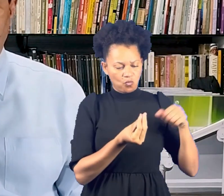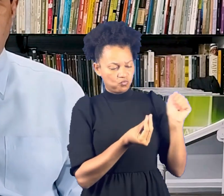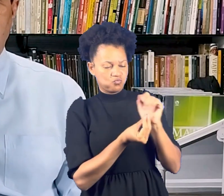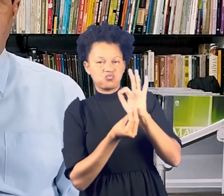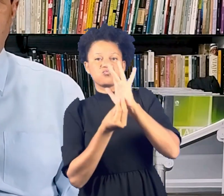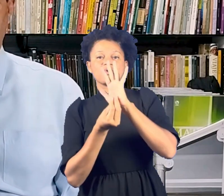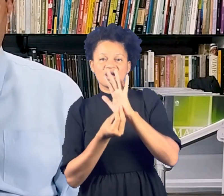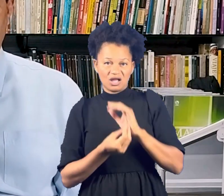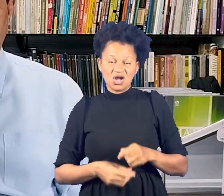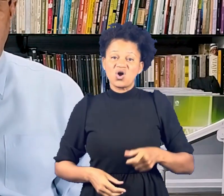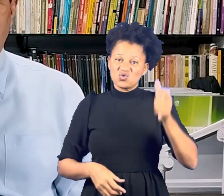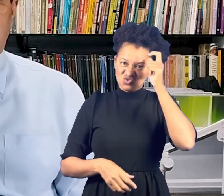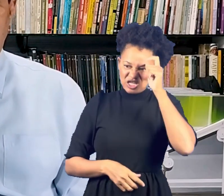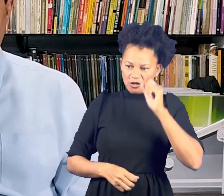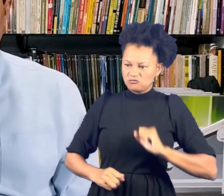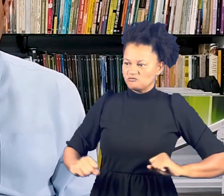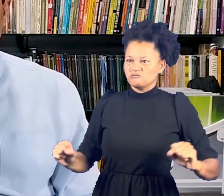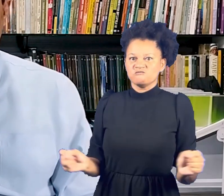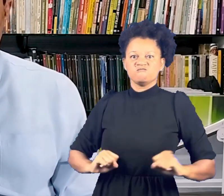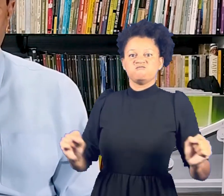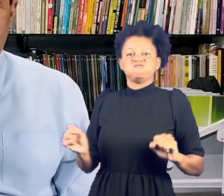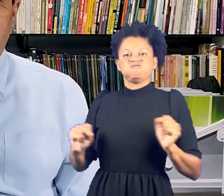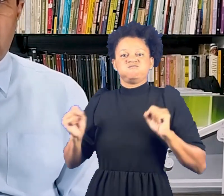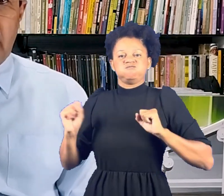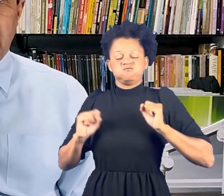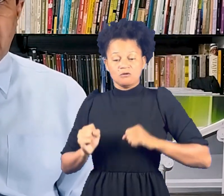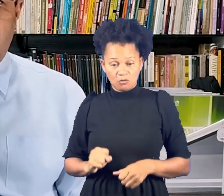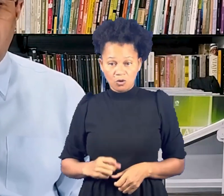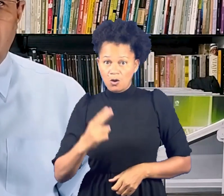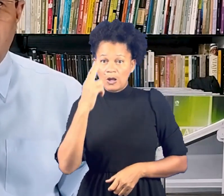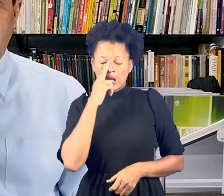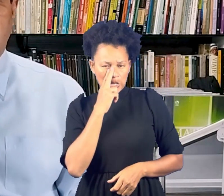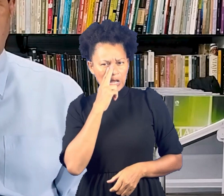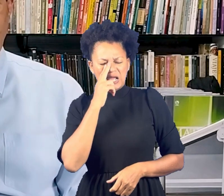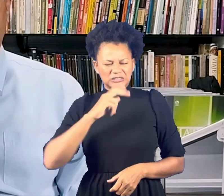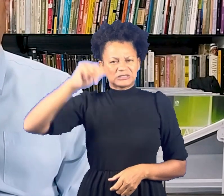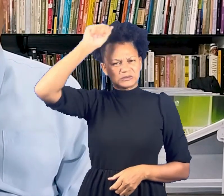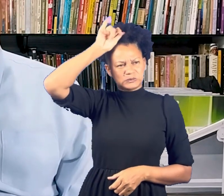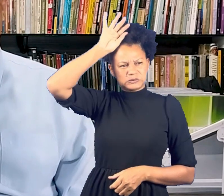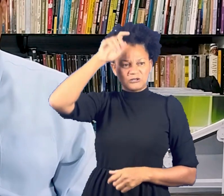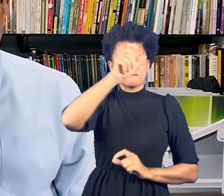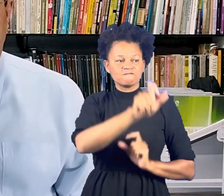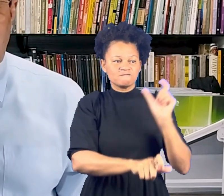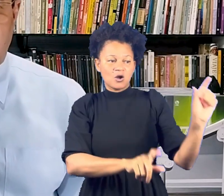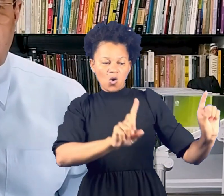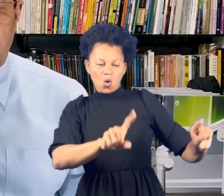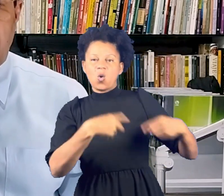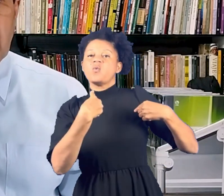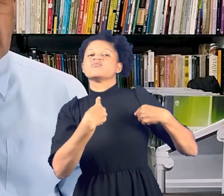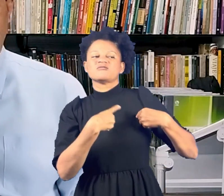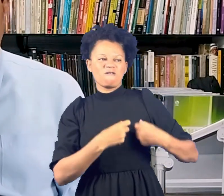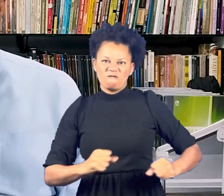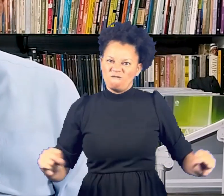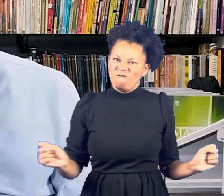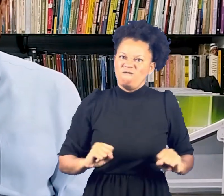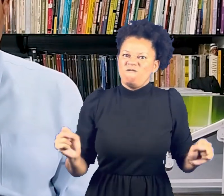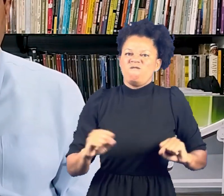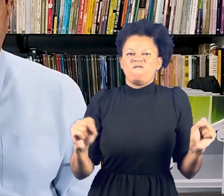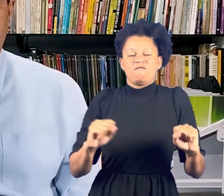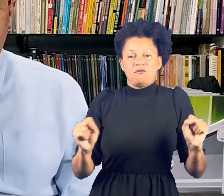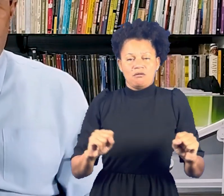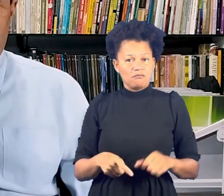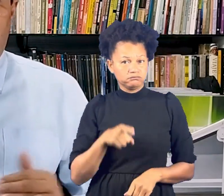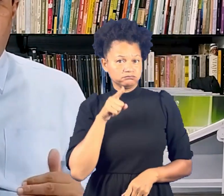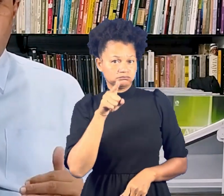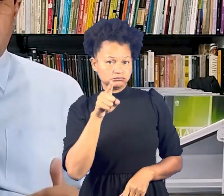se aviva, o diabo também se aviva. Quando o crente se aviva, o seu adversário também se